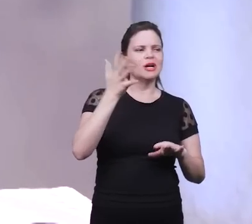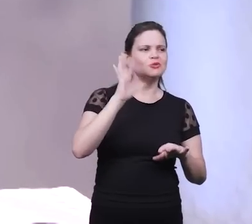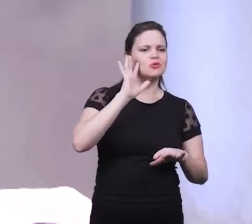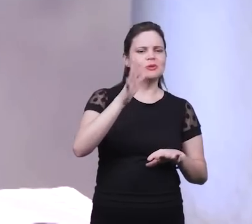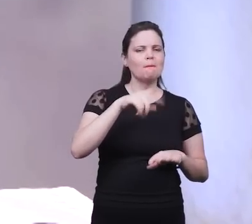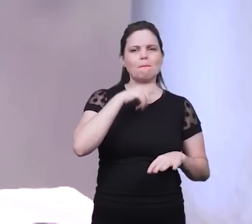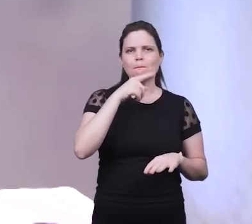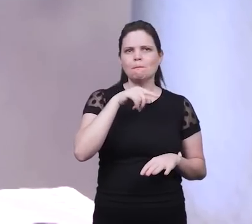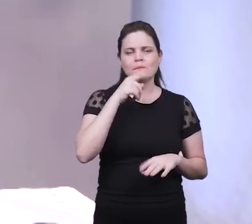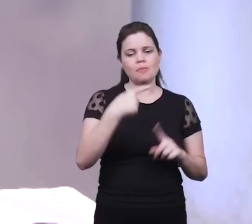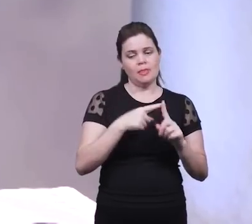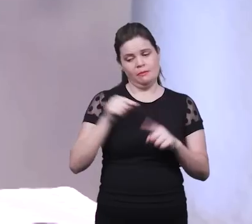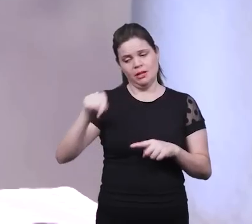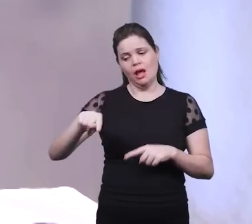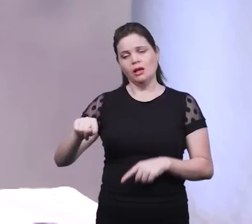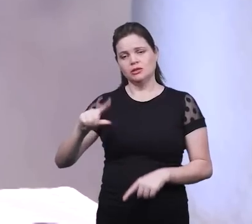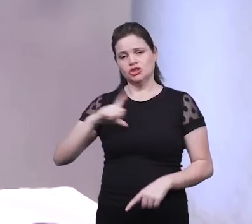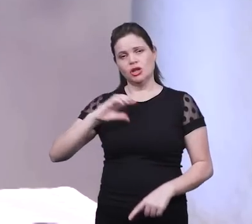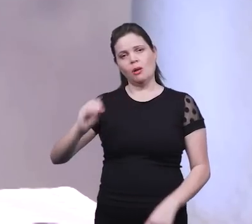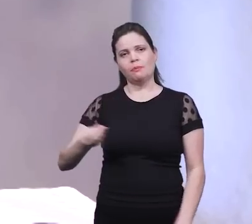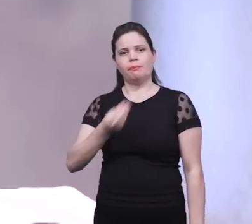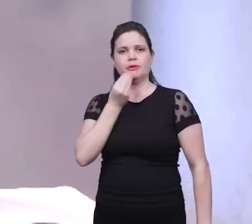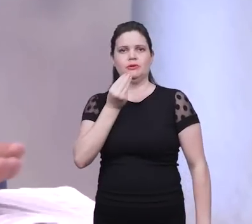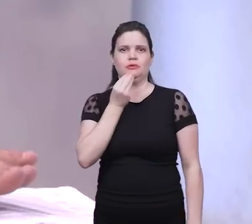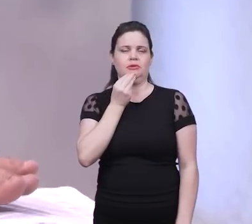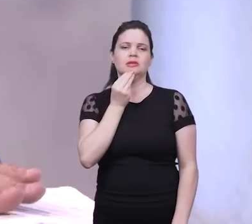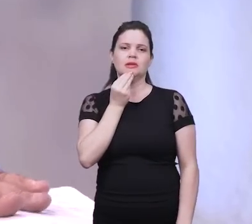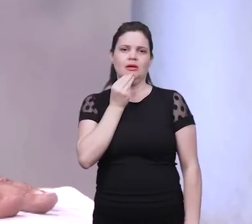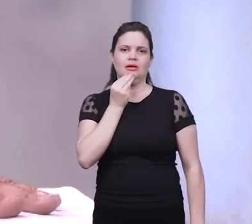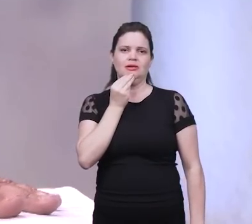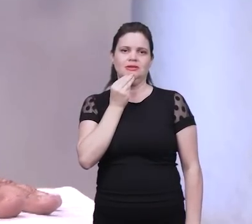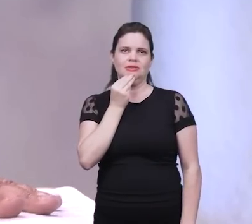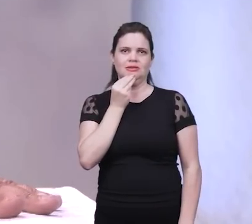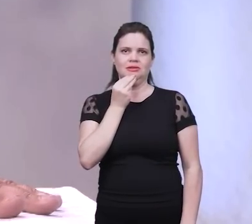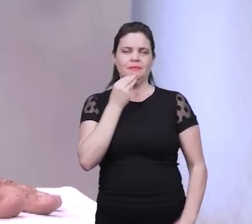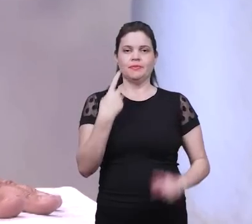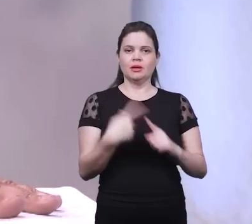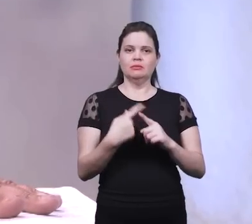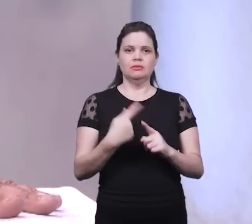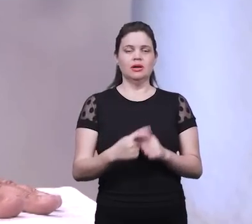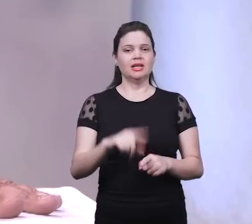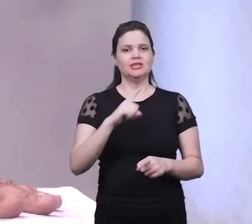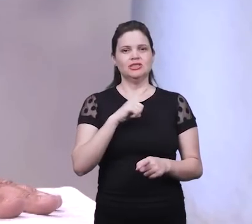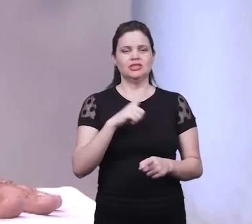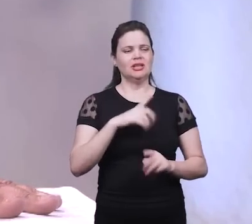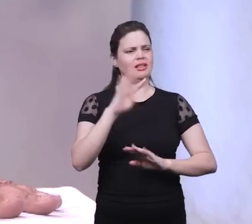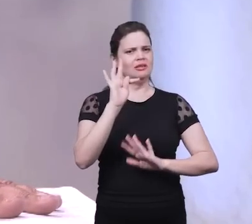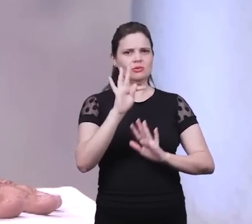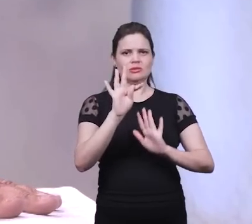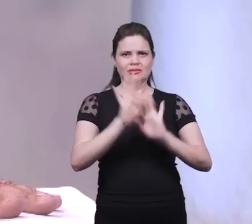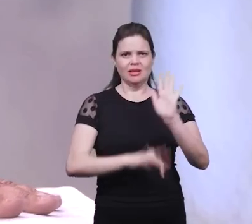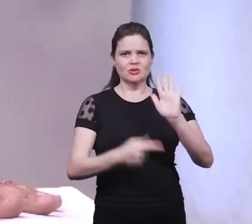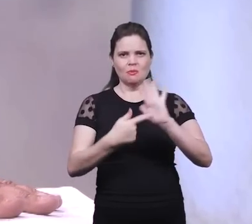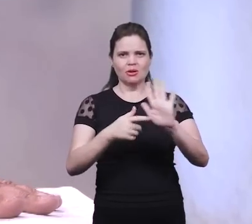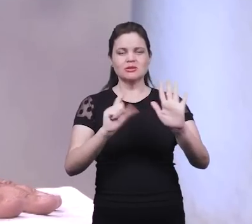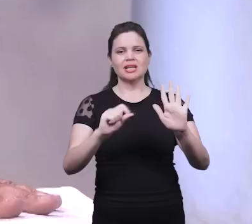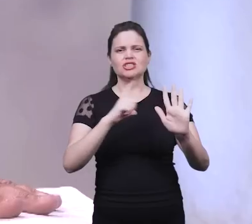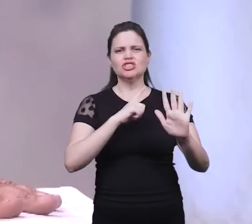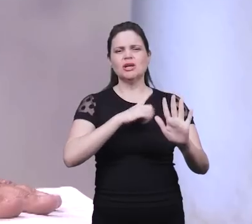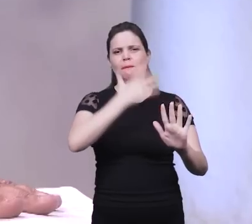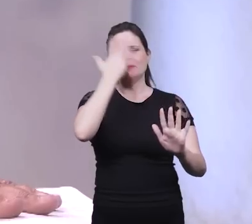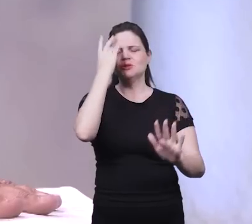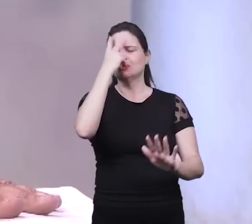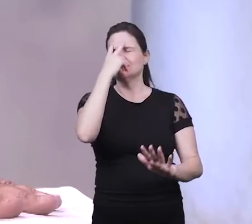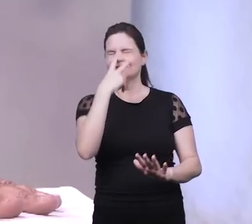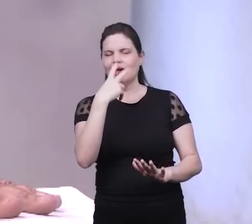libertação, como assim jazia muitos, aqui o texto diz que jazia muitos cegos, mancos, ressecados, esperando o movimento das